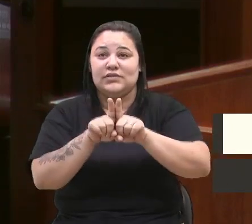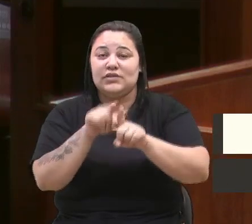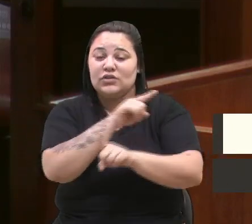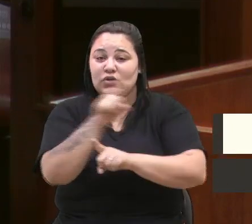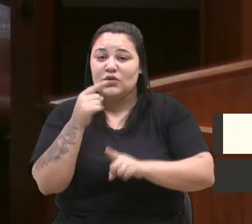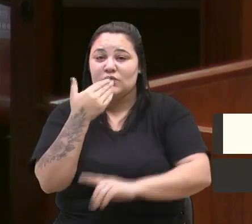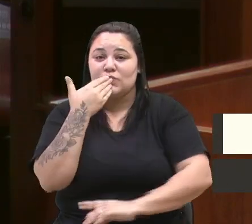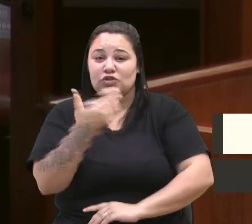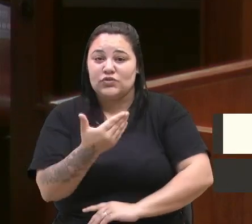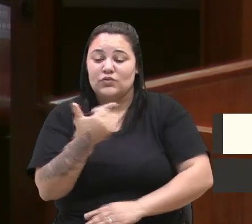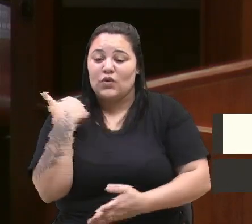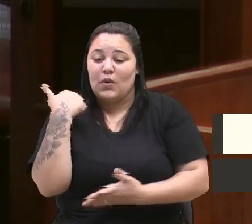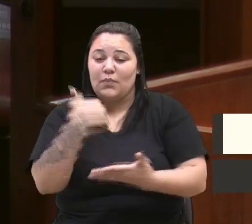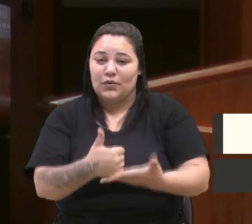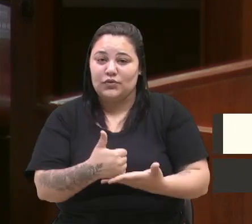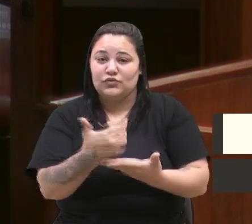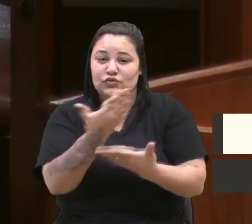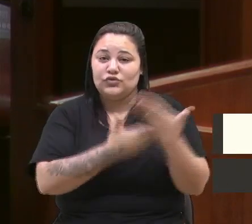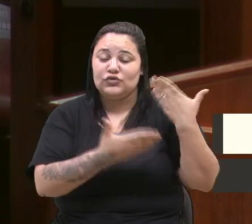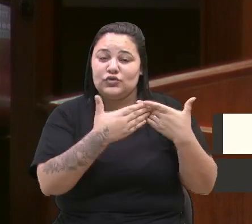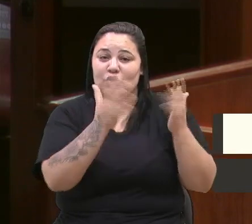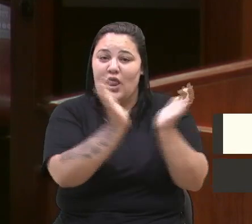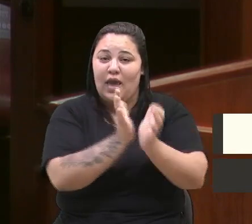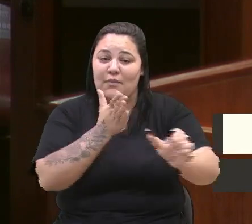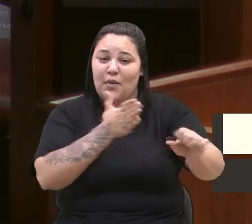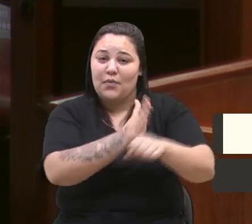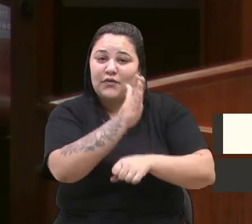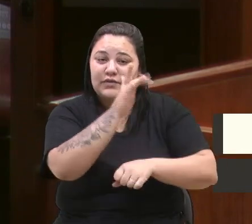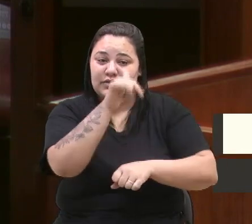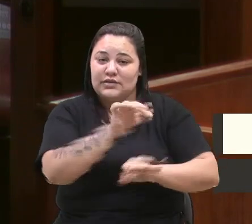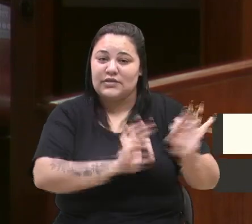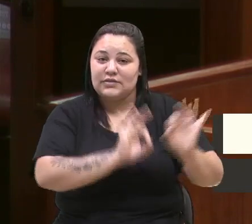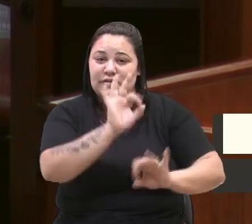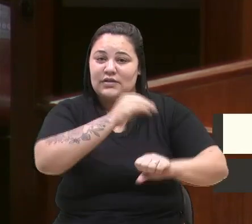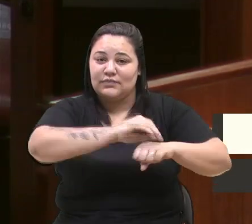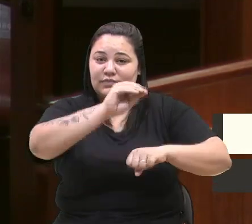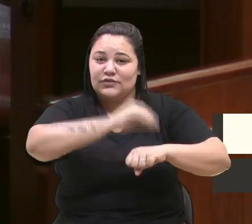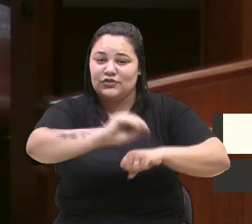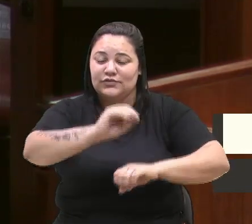apoio dos nobres pares para a aprovação desta proposição.